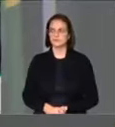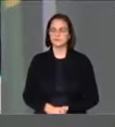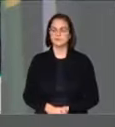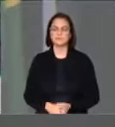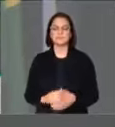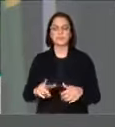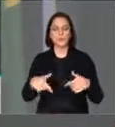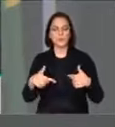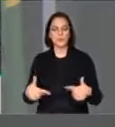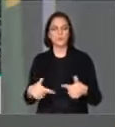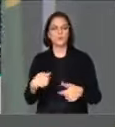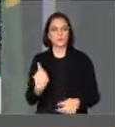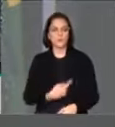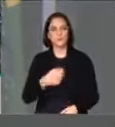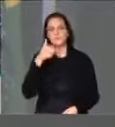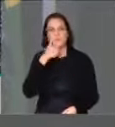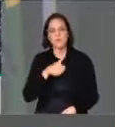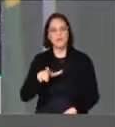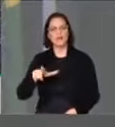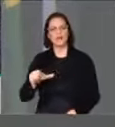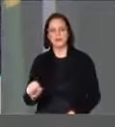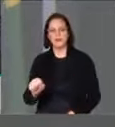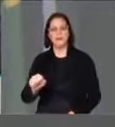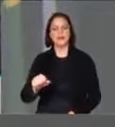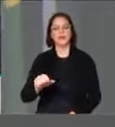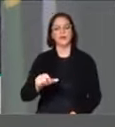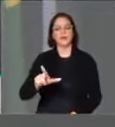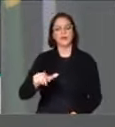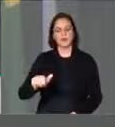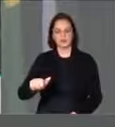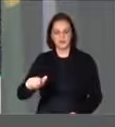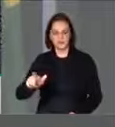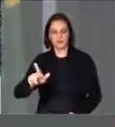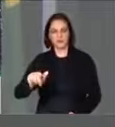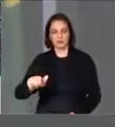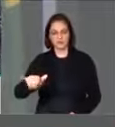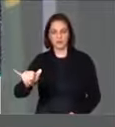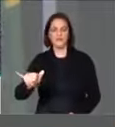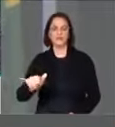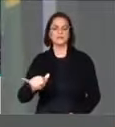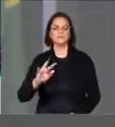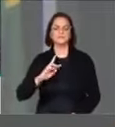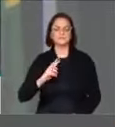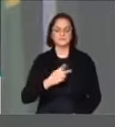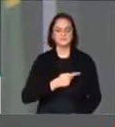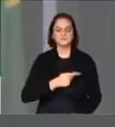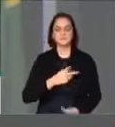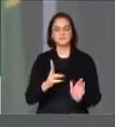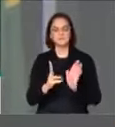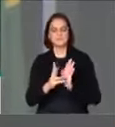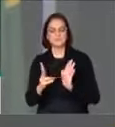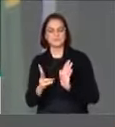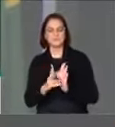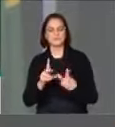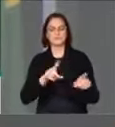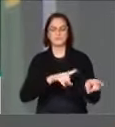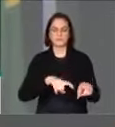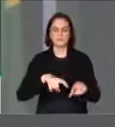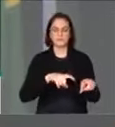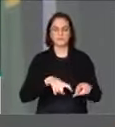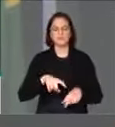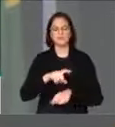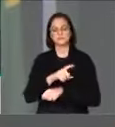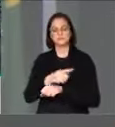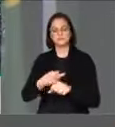nós, mulheres, lésbicas, gays, trans, negras e negros, indígenas, camponesas e camponeses, trabalhadoras